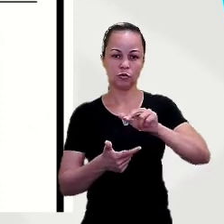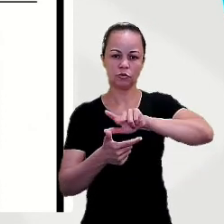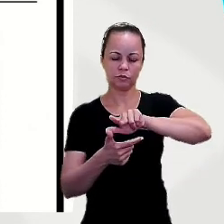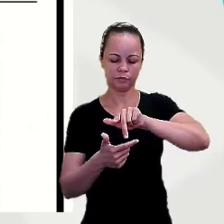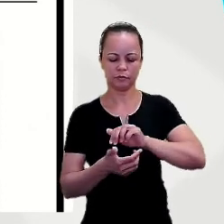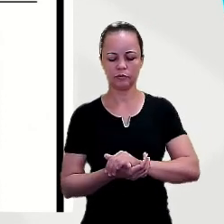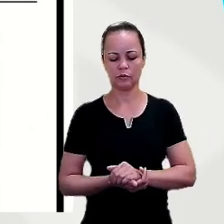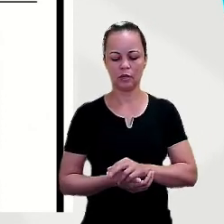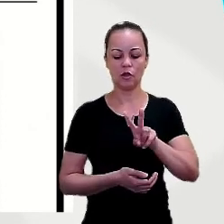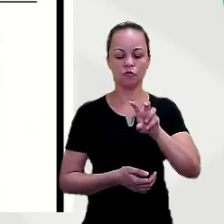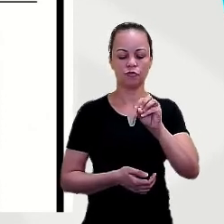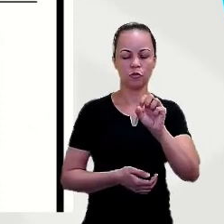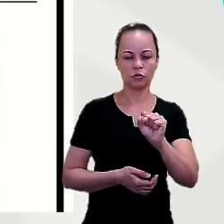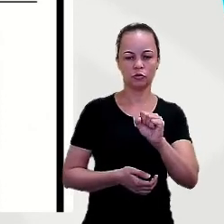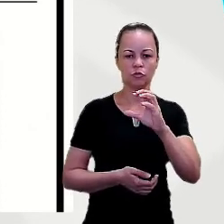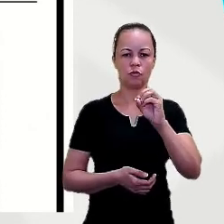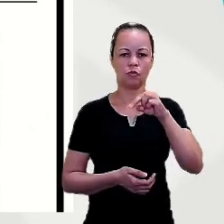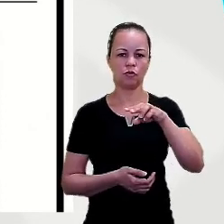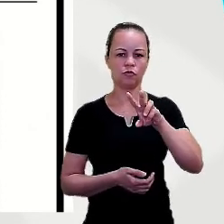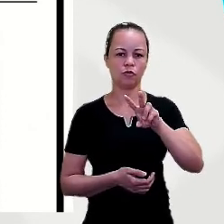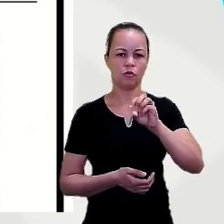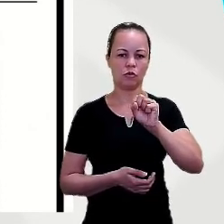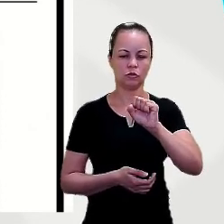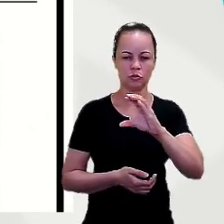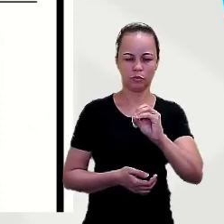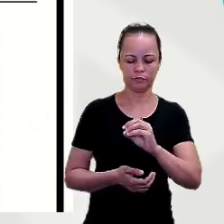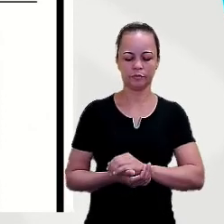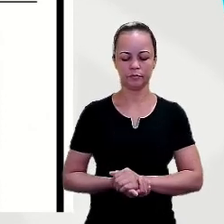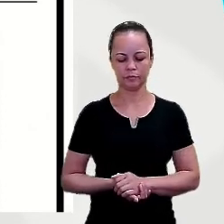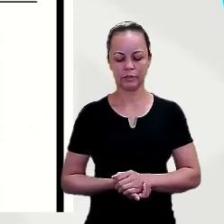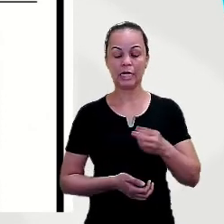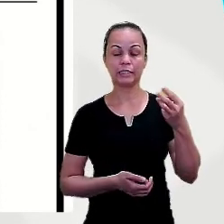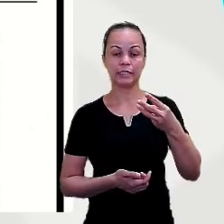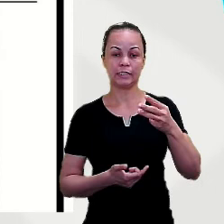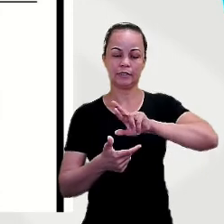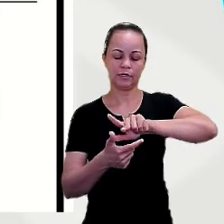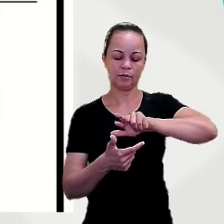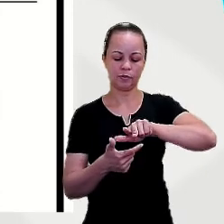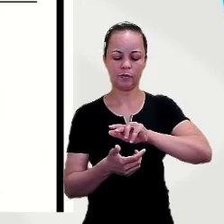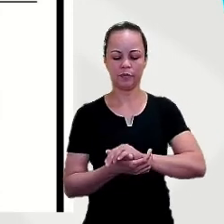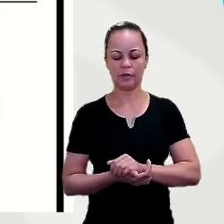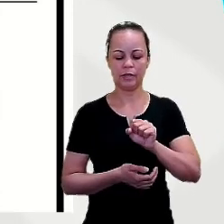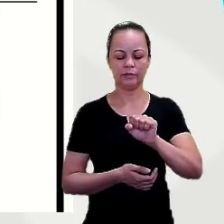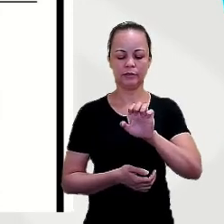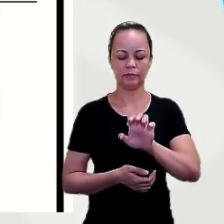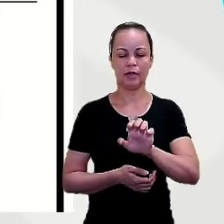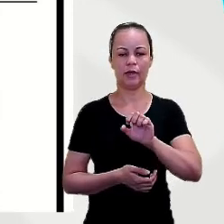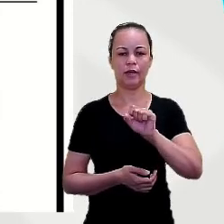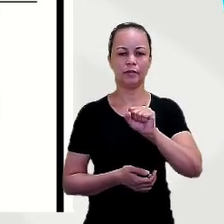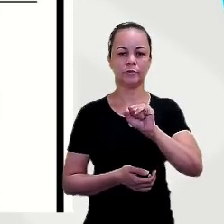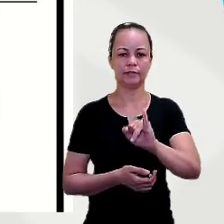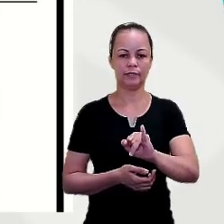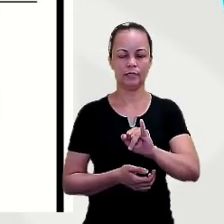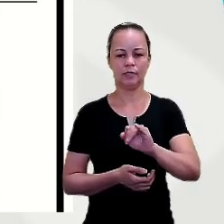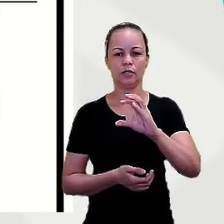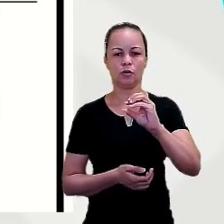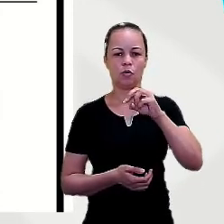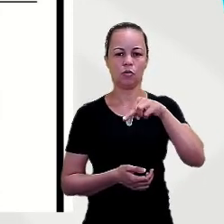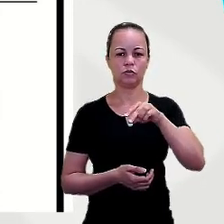convosco. Terceira pessoa do plural, é o sé, si, consigo, ós,